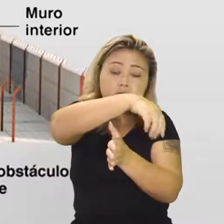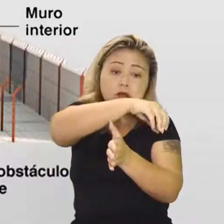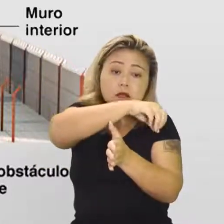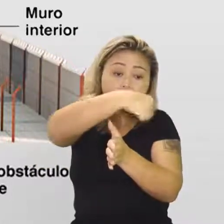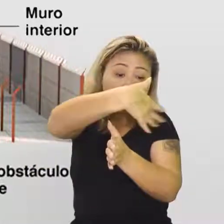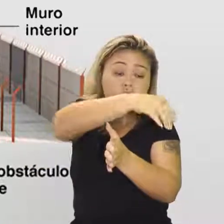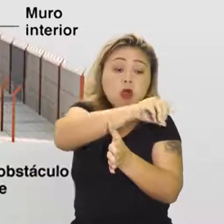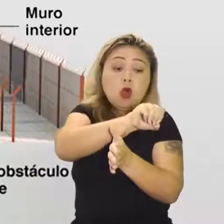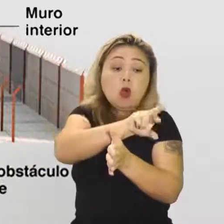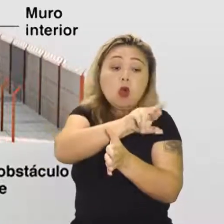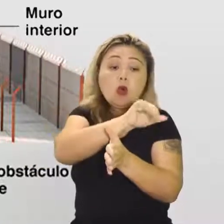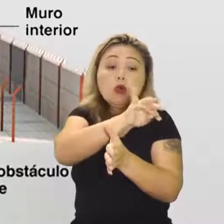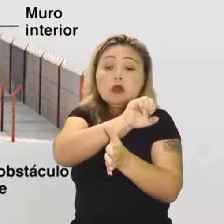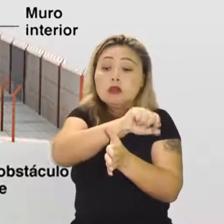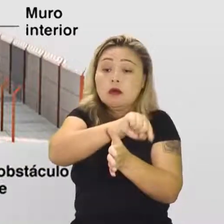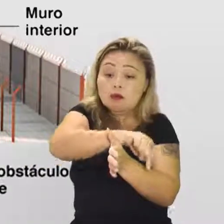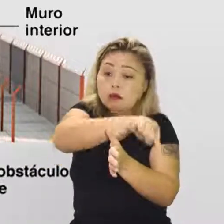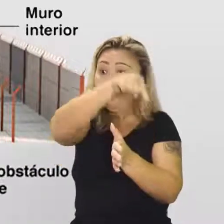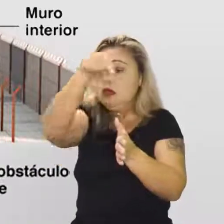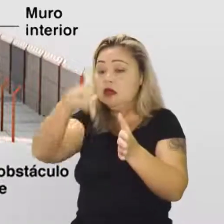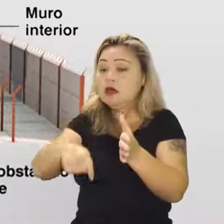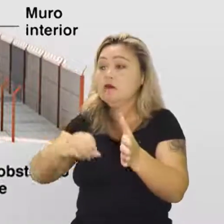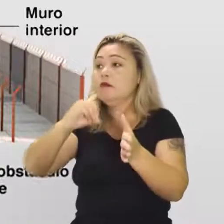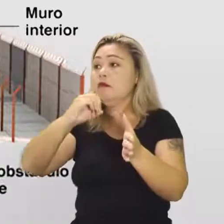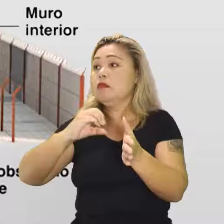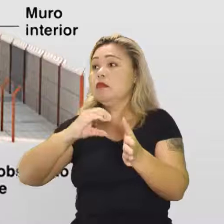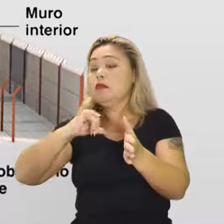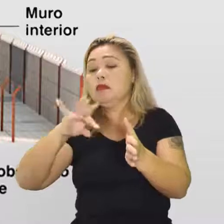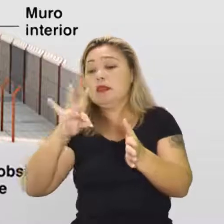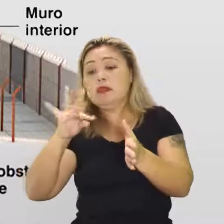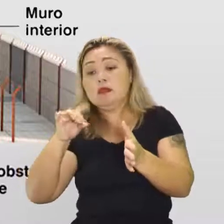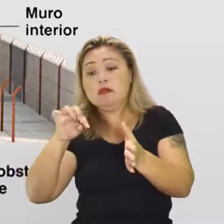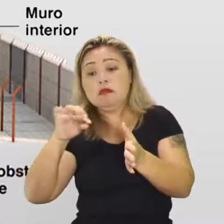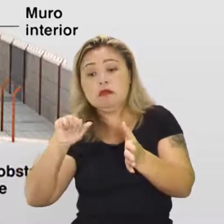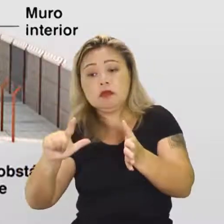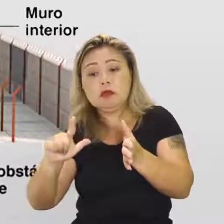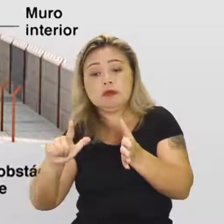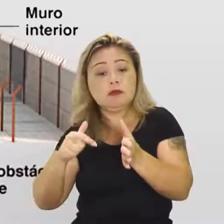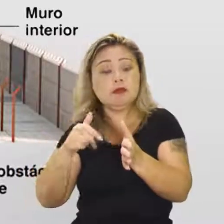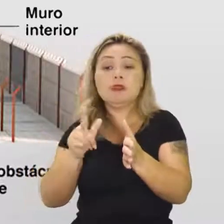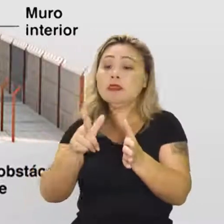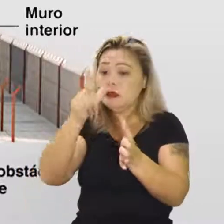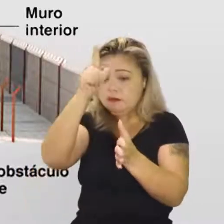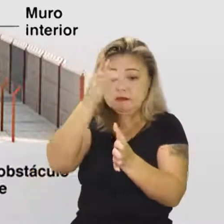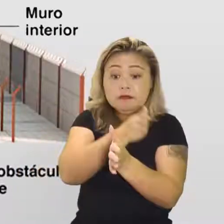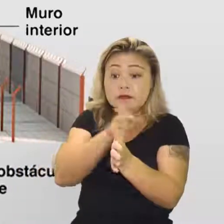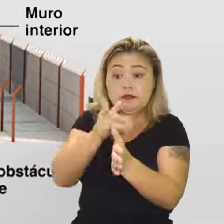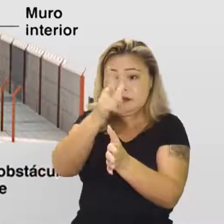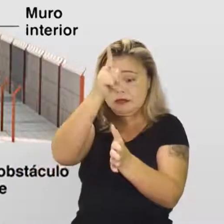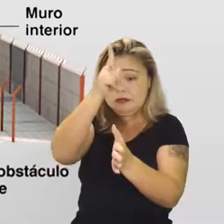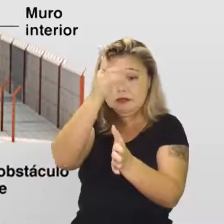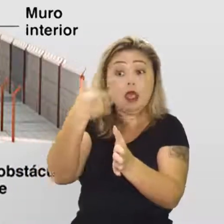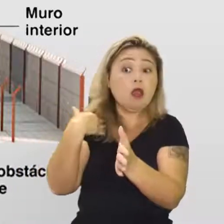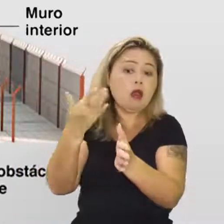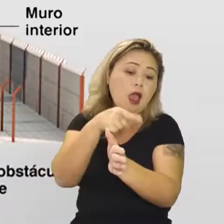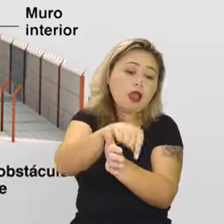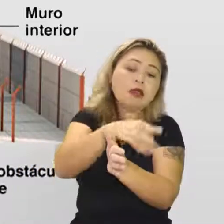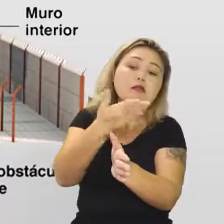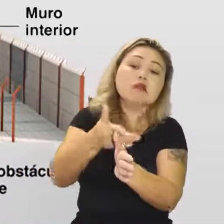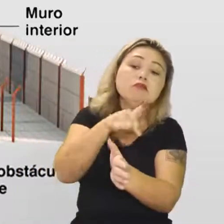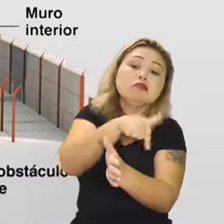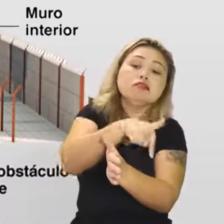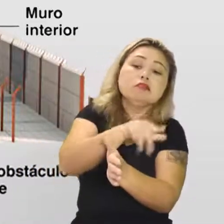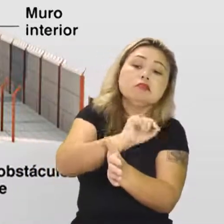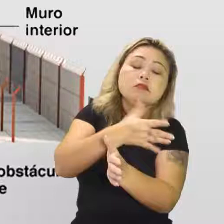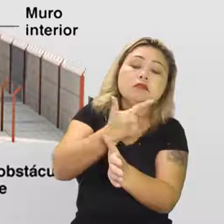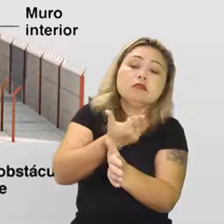da parte oriental para a parte ocidental da Alemanha. Por quê? Eles defendiam que eles não queriam perder a mão de obra qualificada,